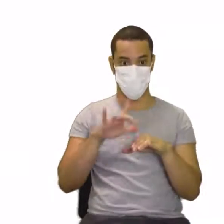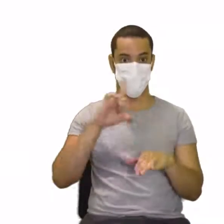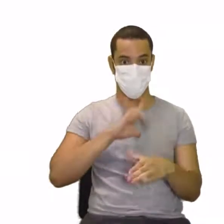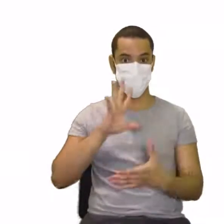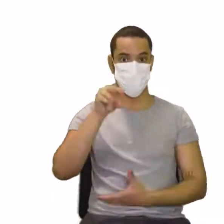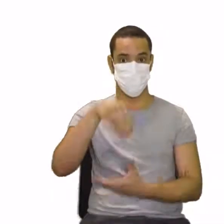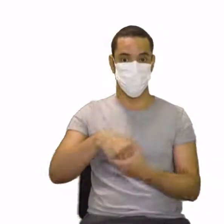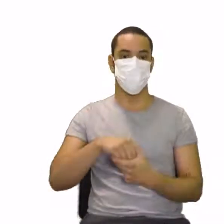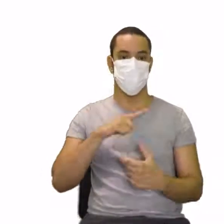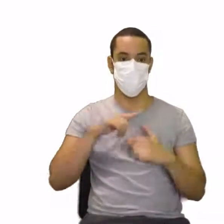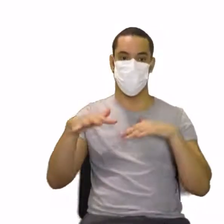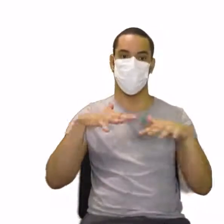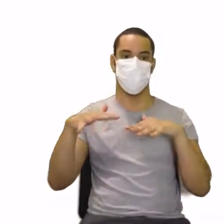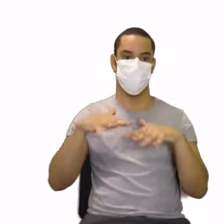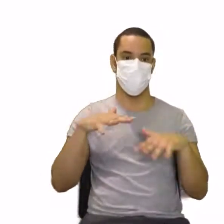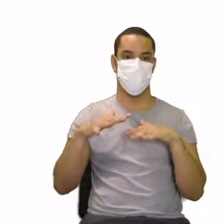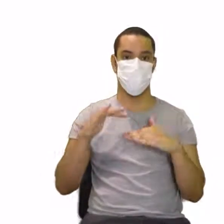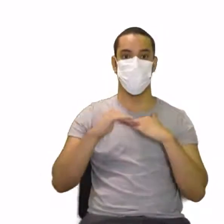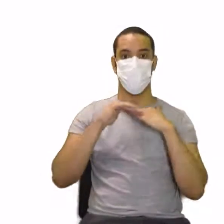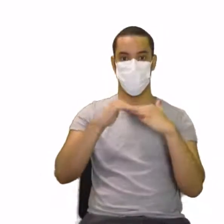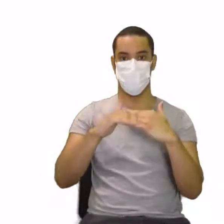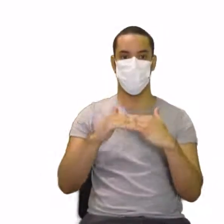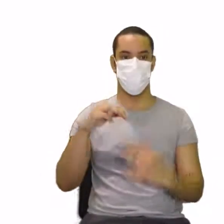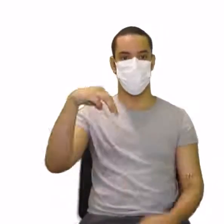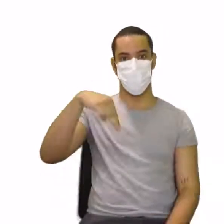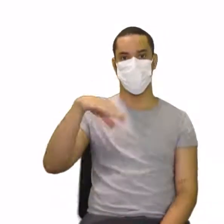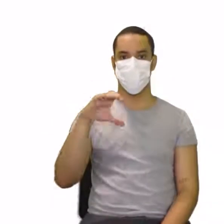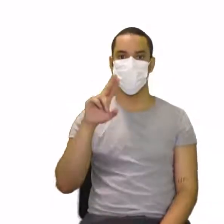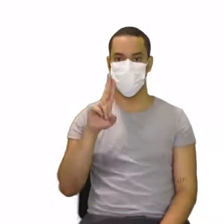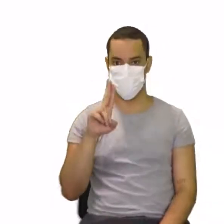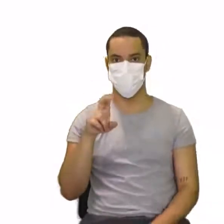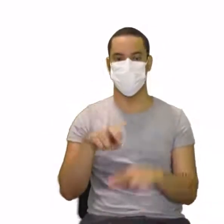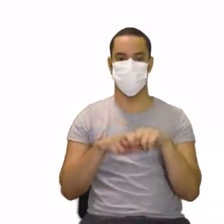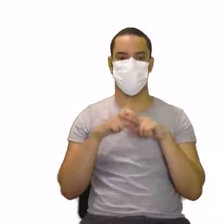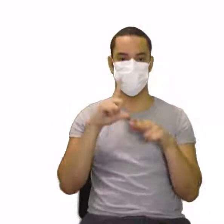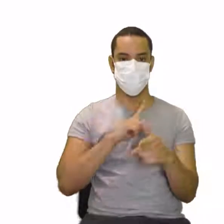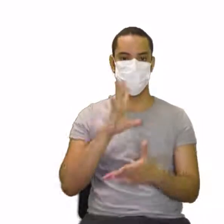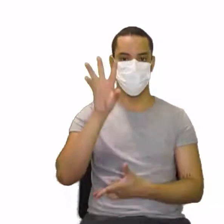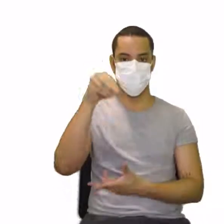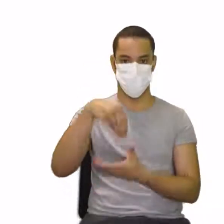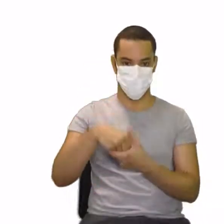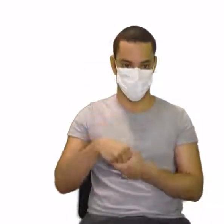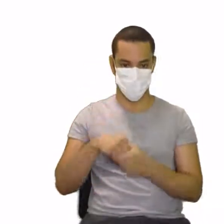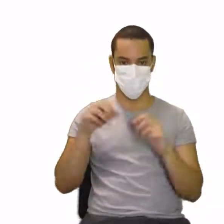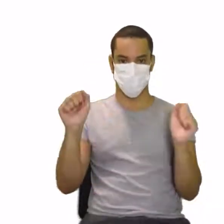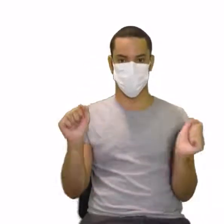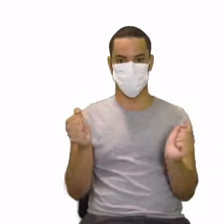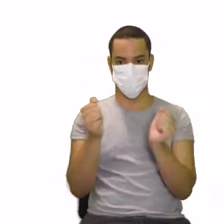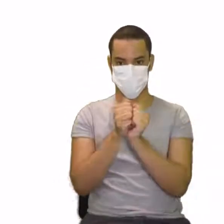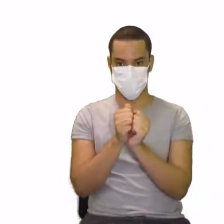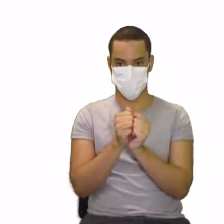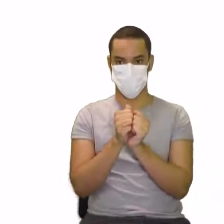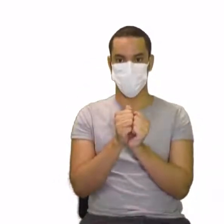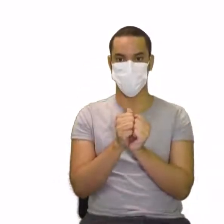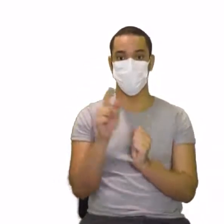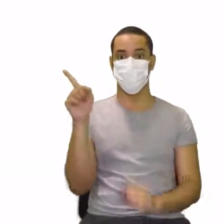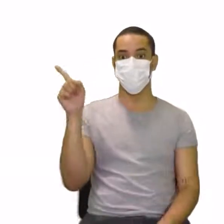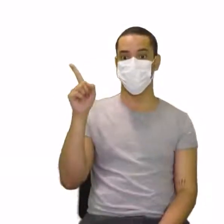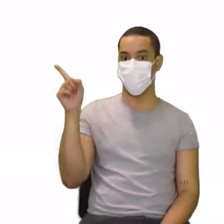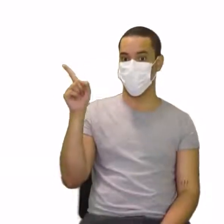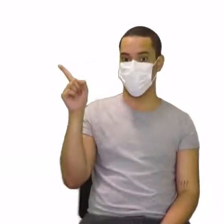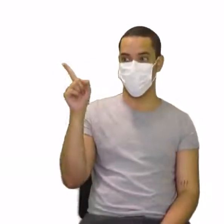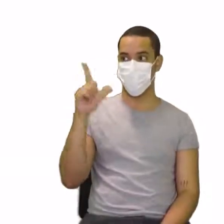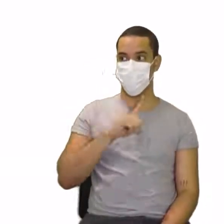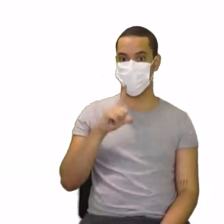um movimento circular uniforme, ok? Então, ela fica aqui em movimento, olha só como vocês podem observar,